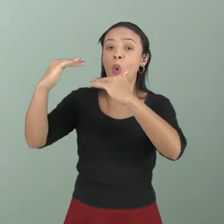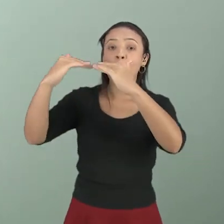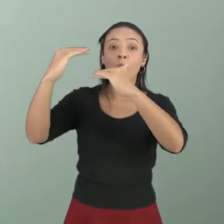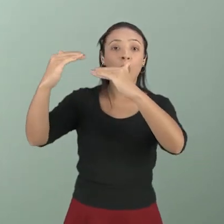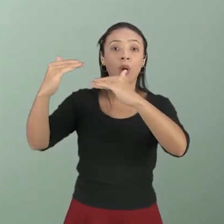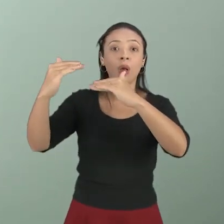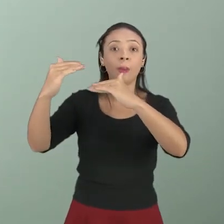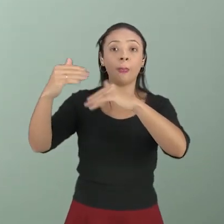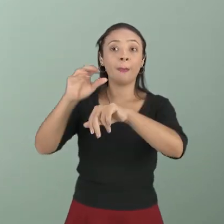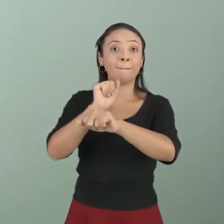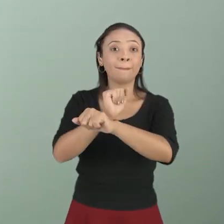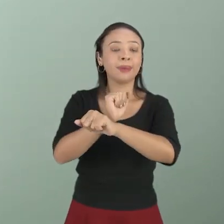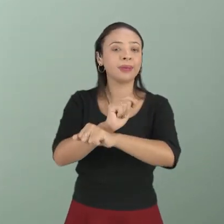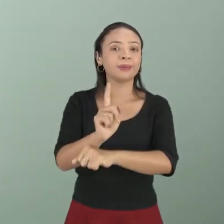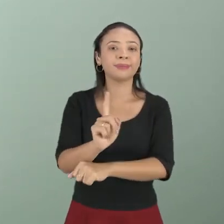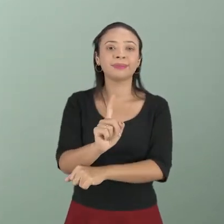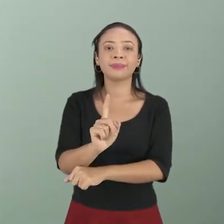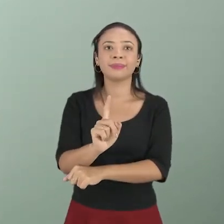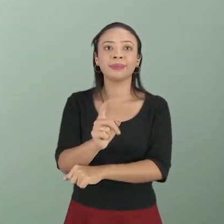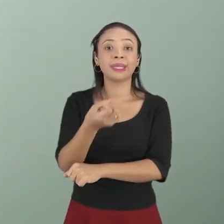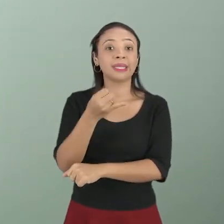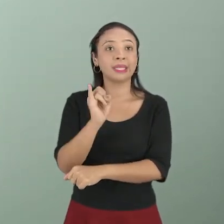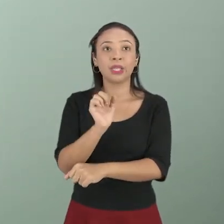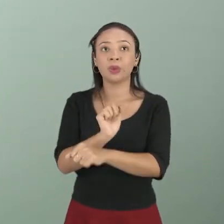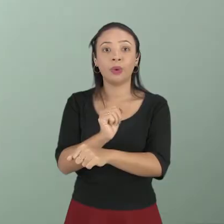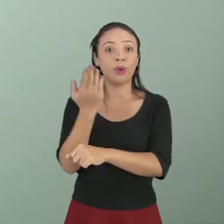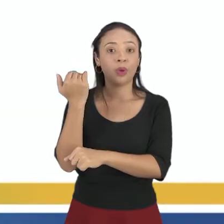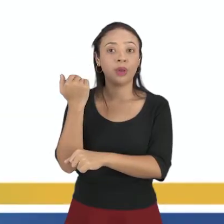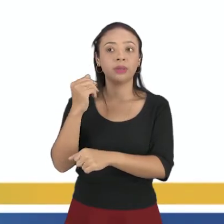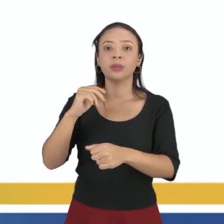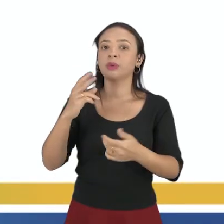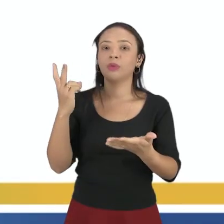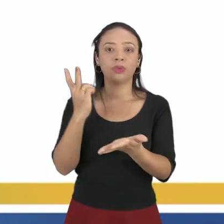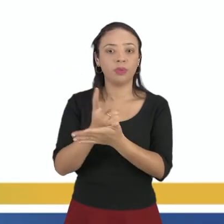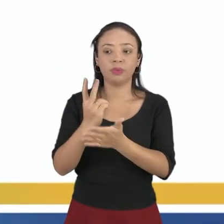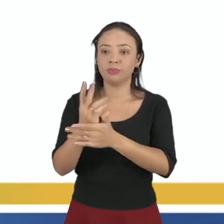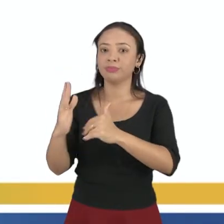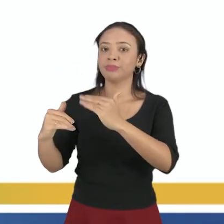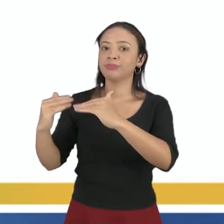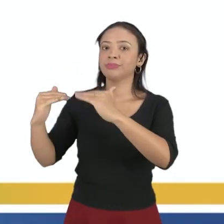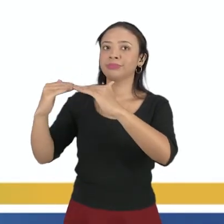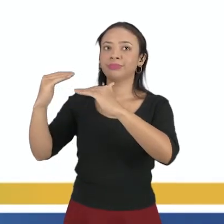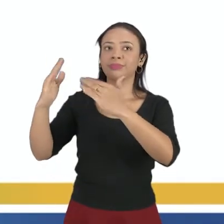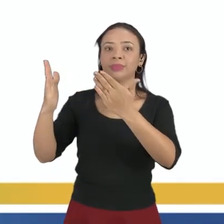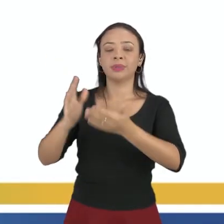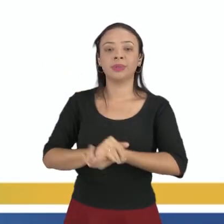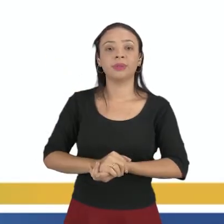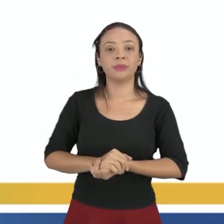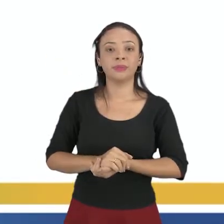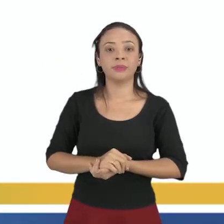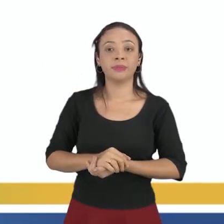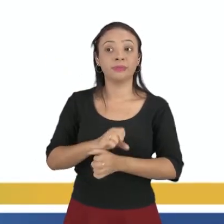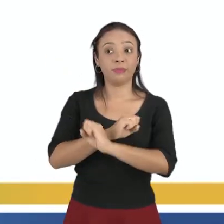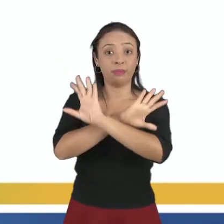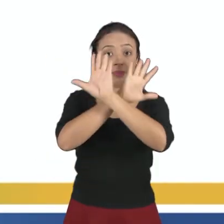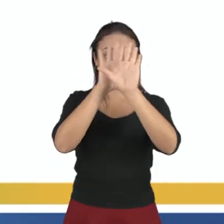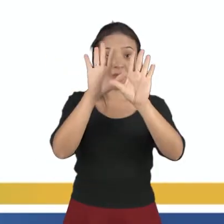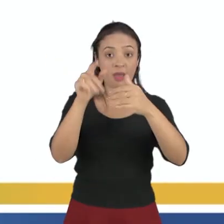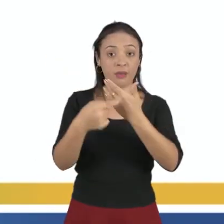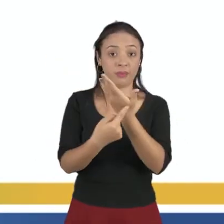tecnológicos, ele não parou por aí. E se ele não parou, vai evoluir, né? Então, só para deixar claro para